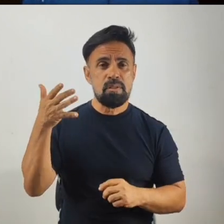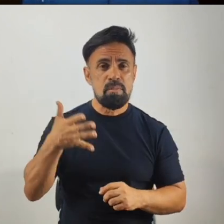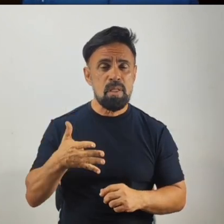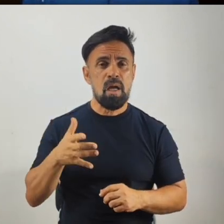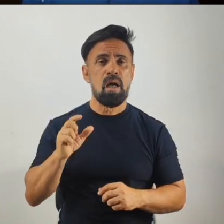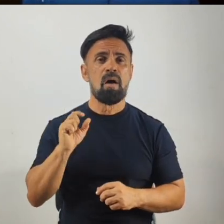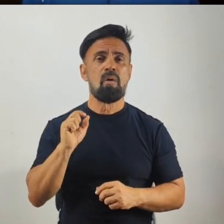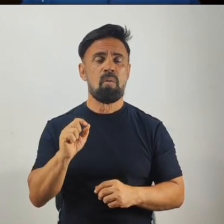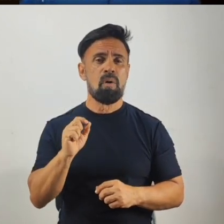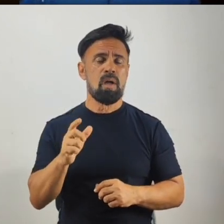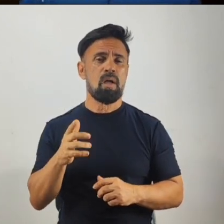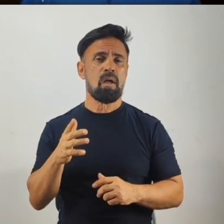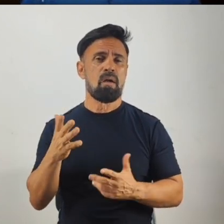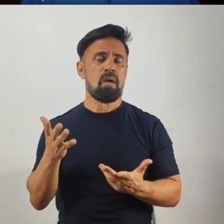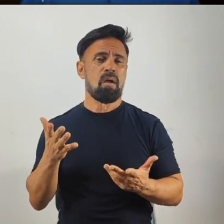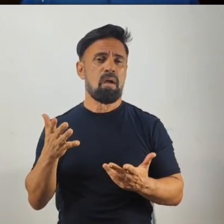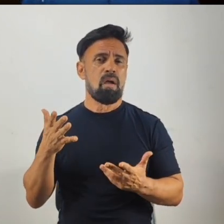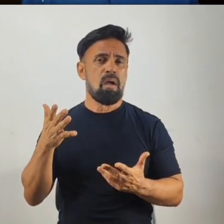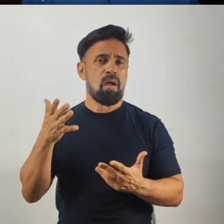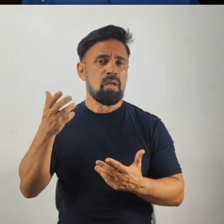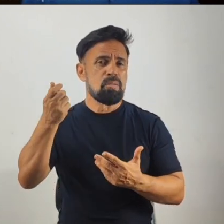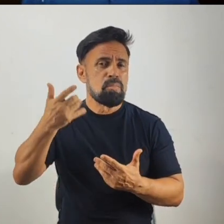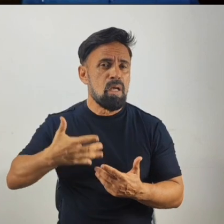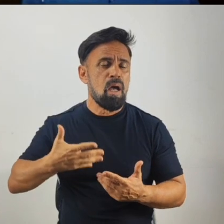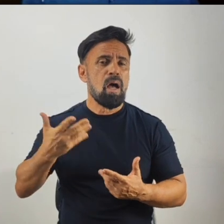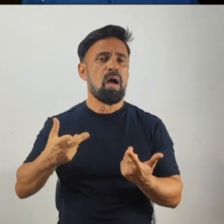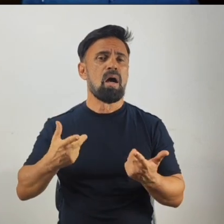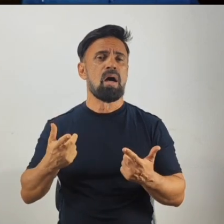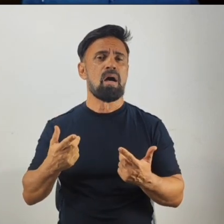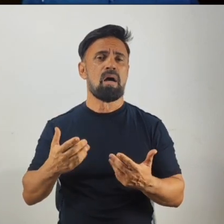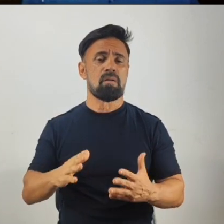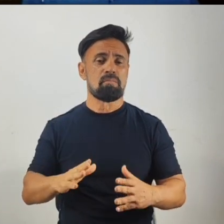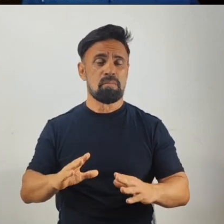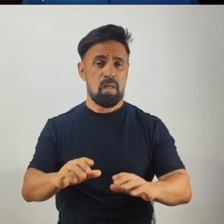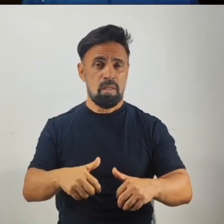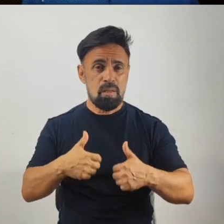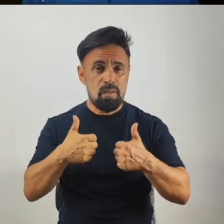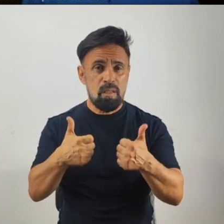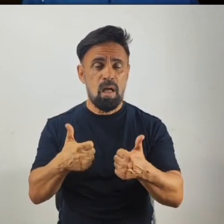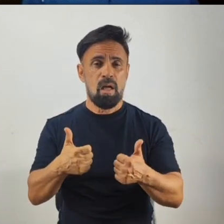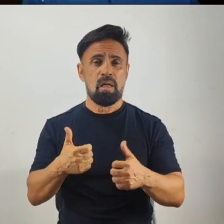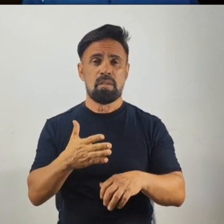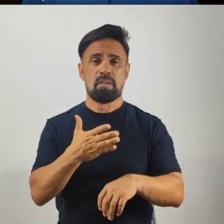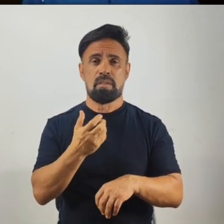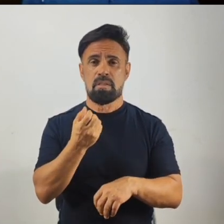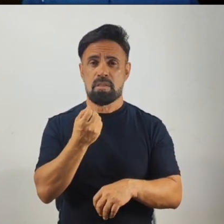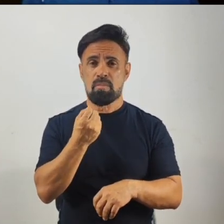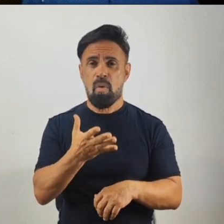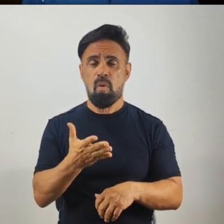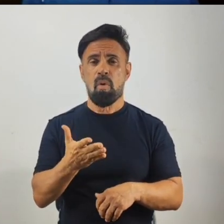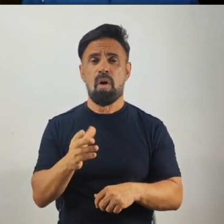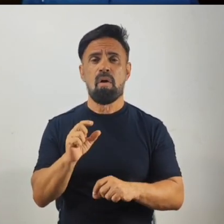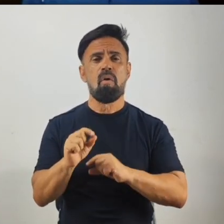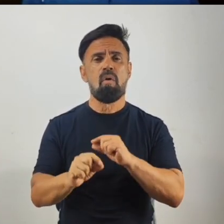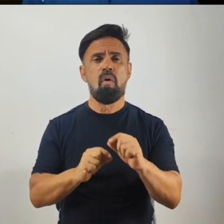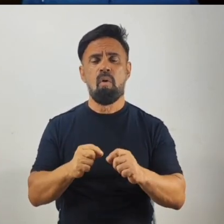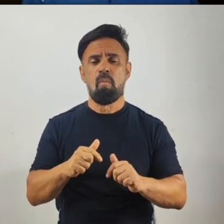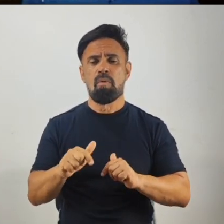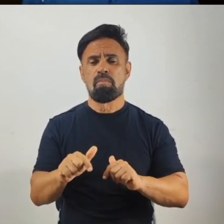no que seria nessa parte nossa sobre a questão da qualidade, as boas práticas